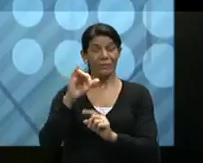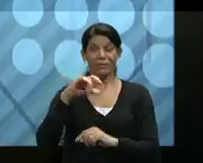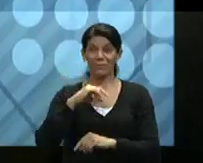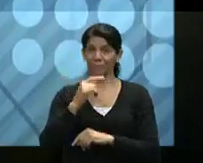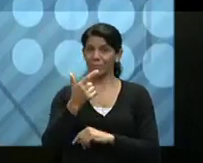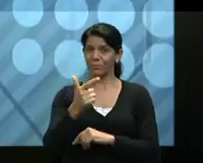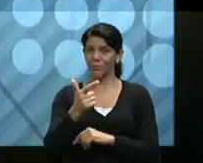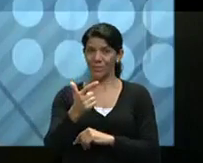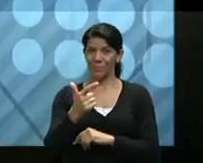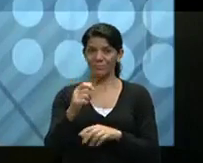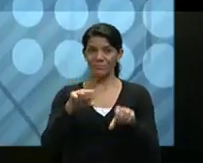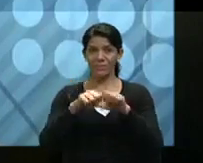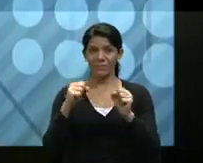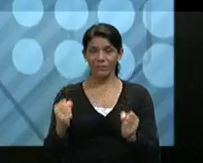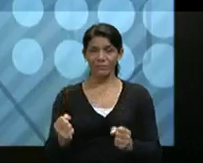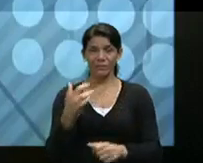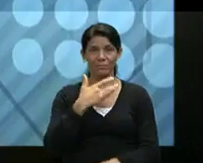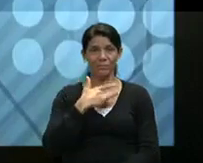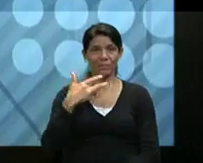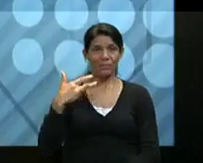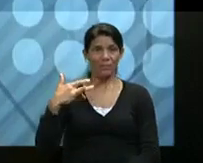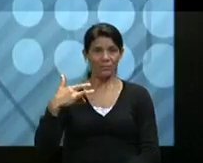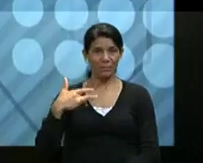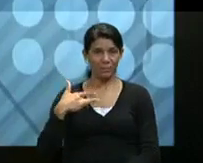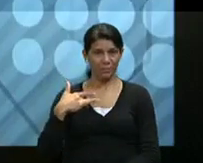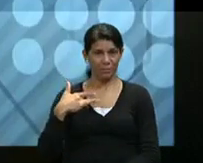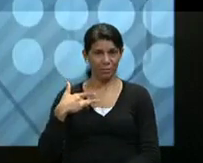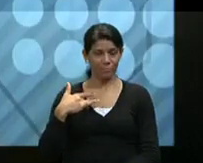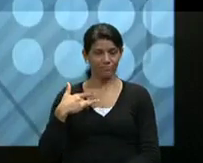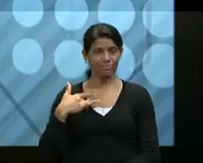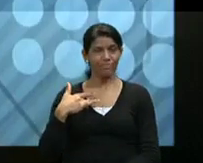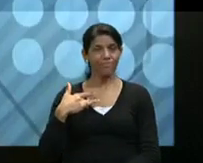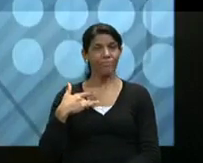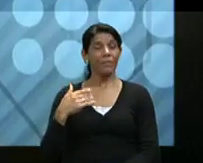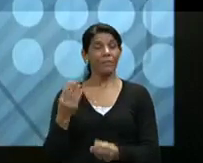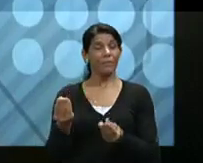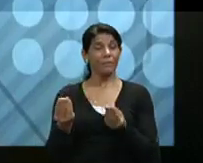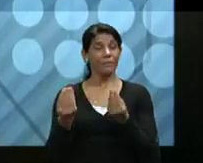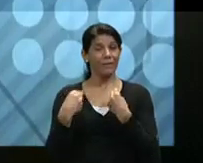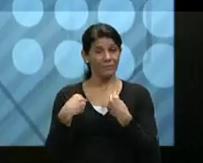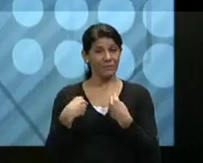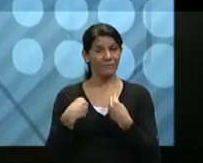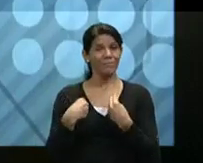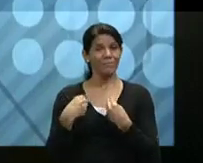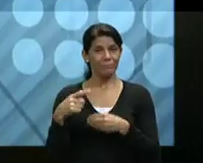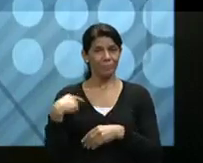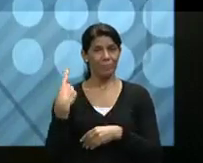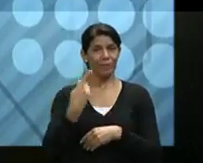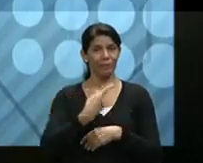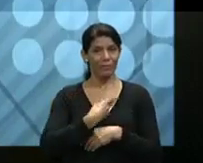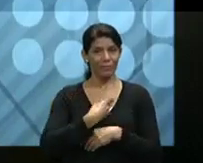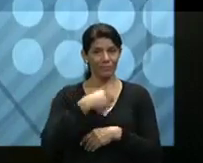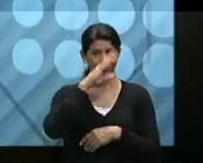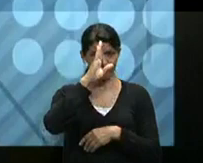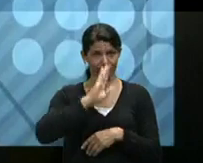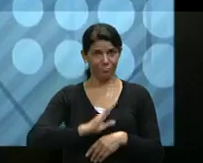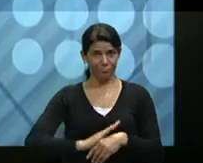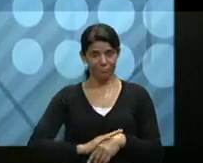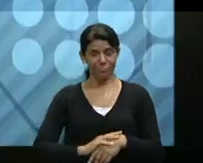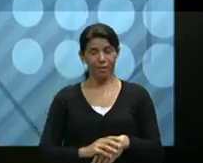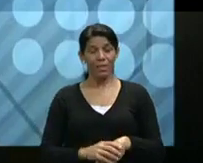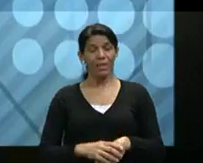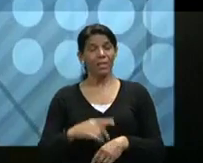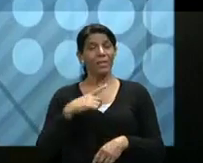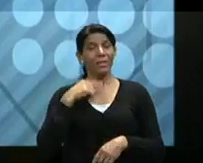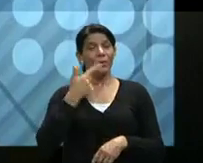houvesse esse sistema único de saúde ofertando para nós essas condições. Tá? Vamos para uma outra pergunta, né,